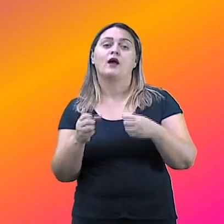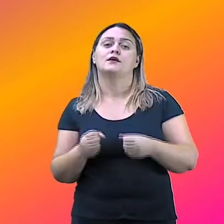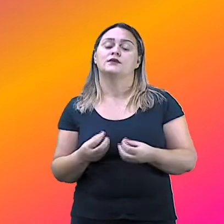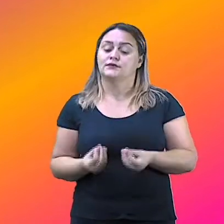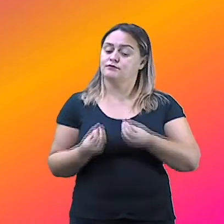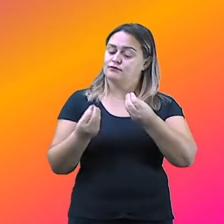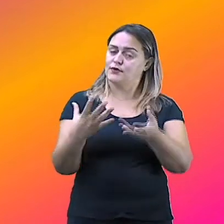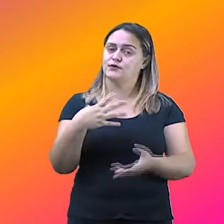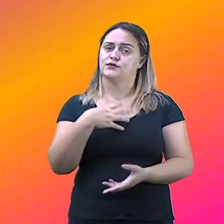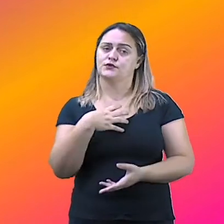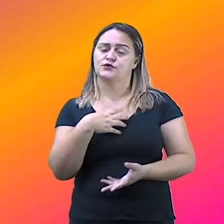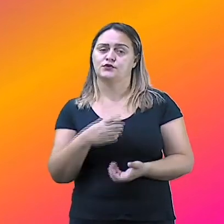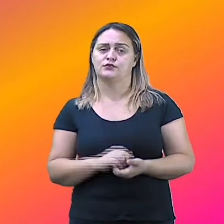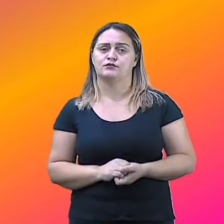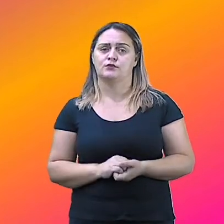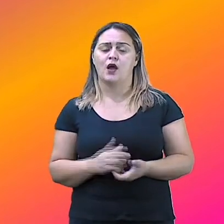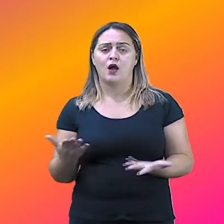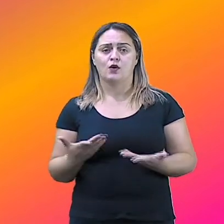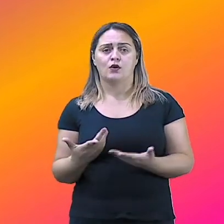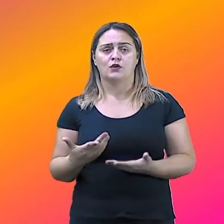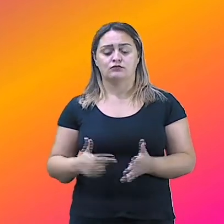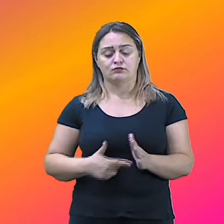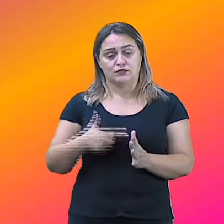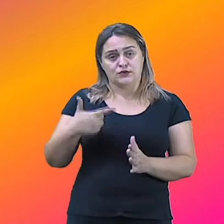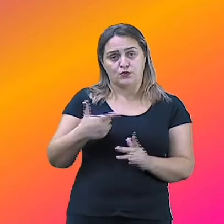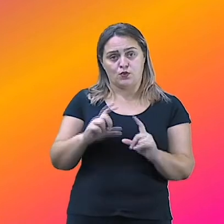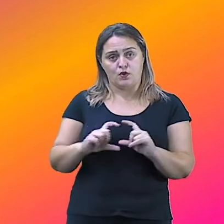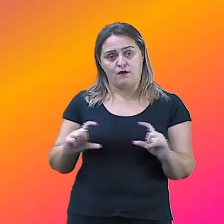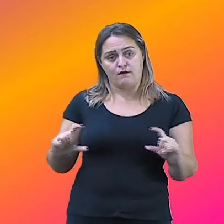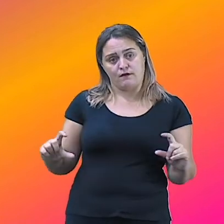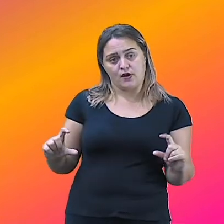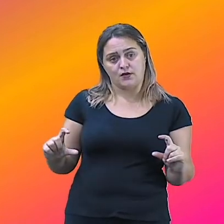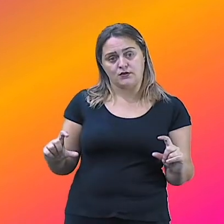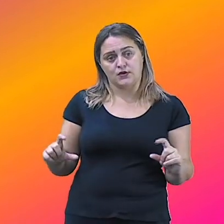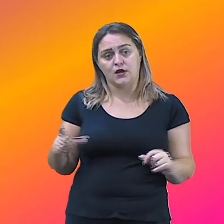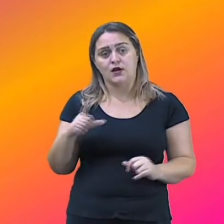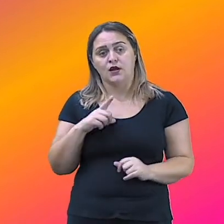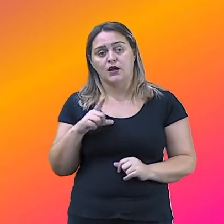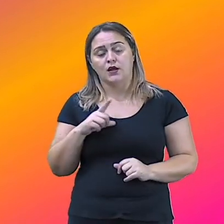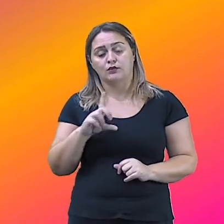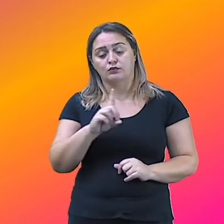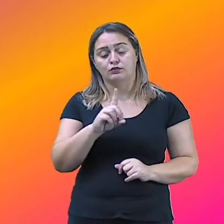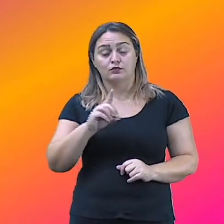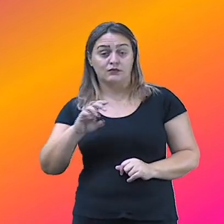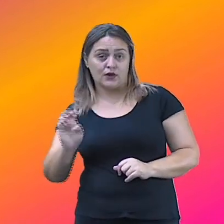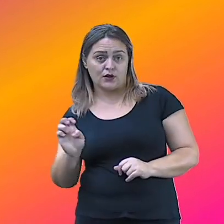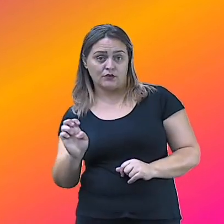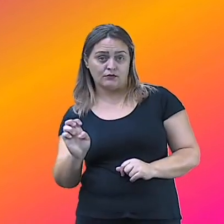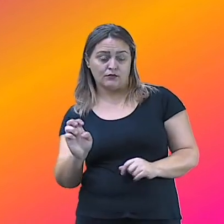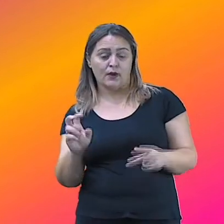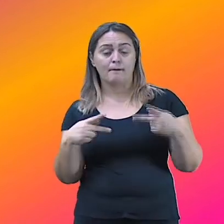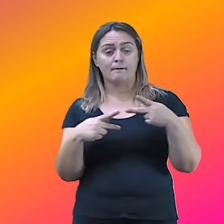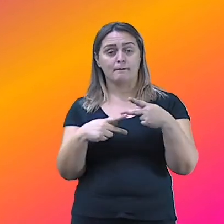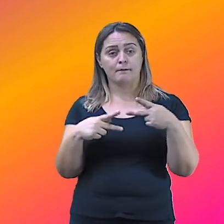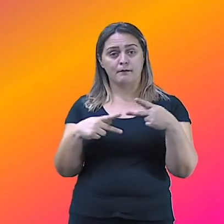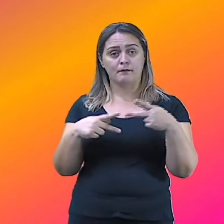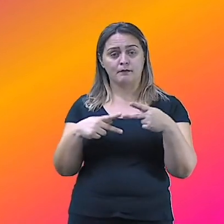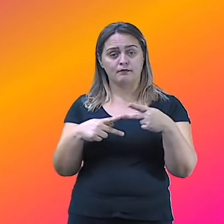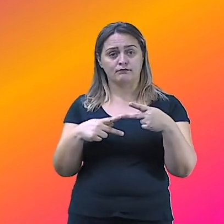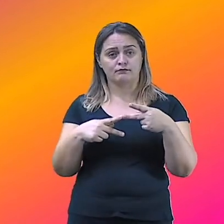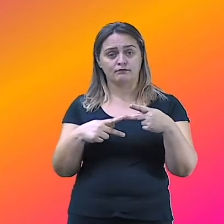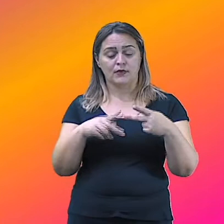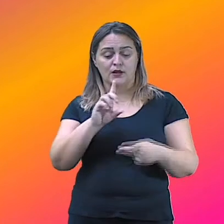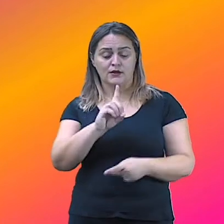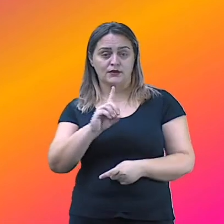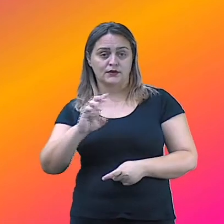acrescentamos a partícula id, que nós denominamos de preposição. E aí depois nós colocamos a palavra